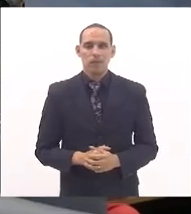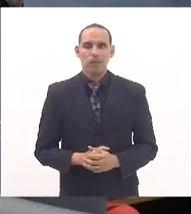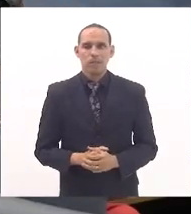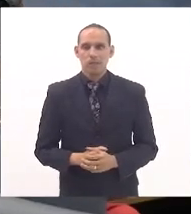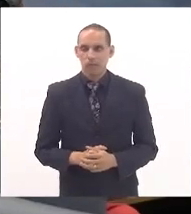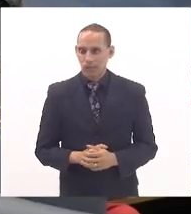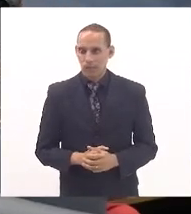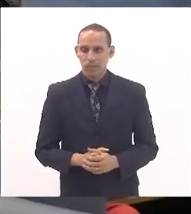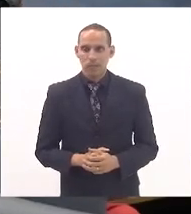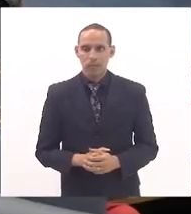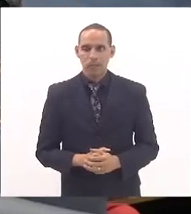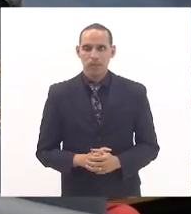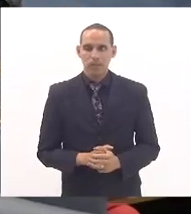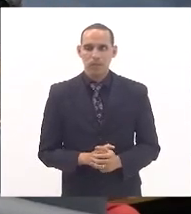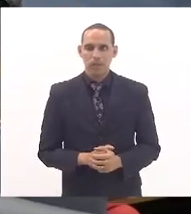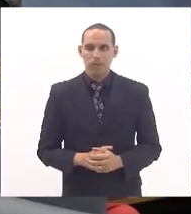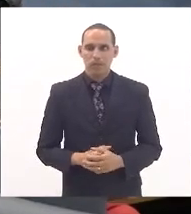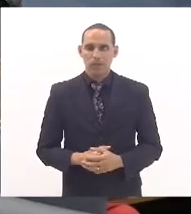Abre o som.